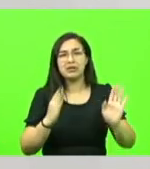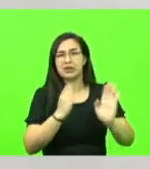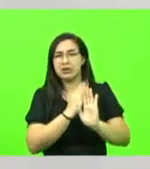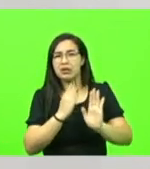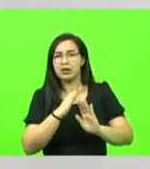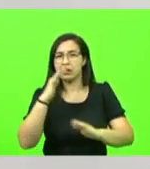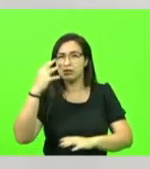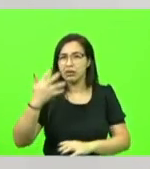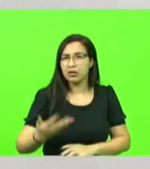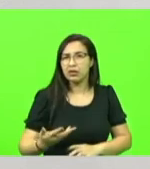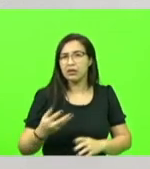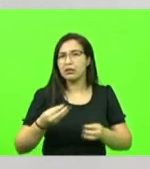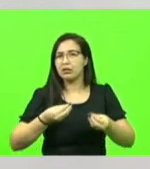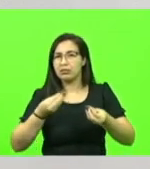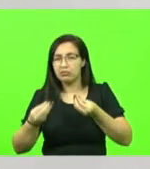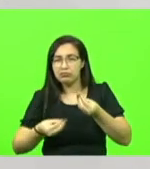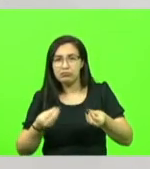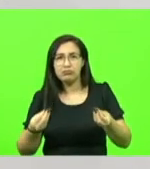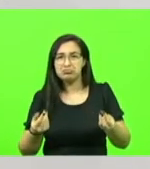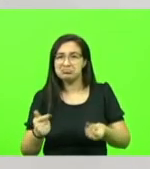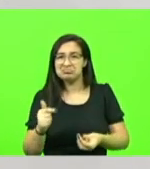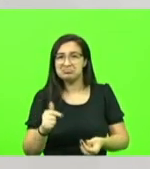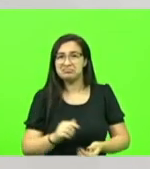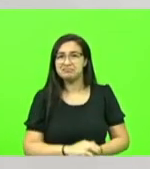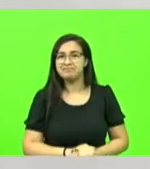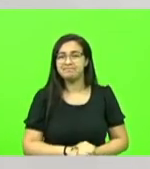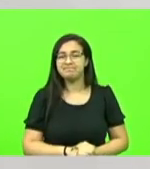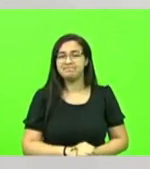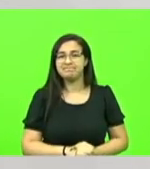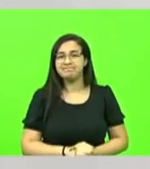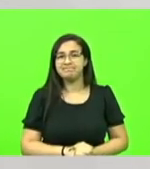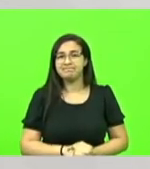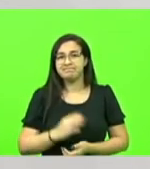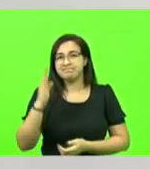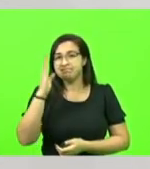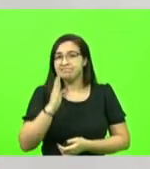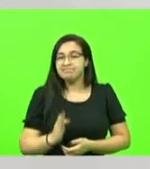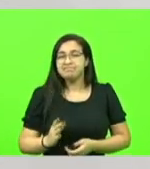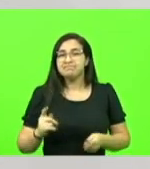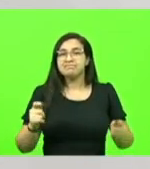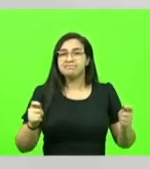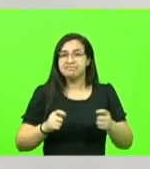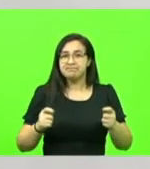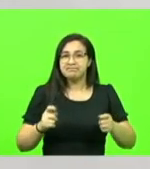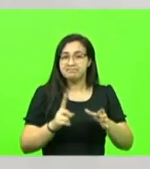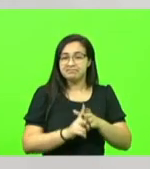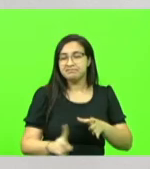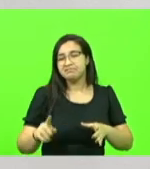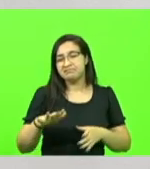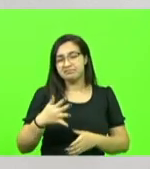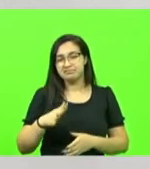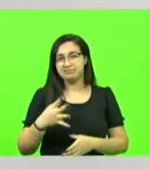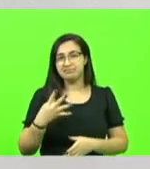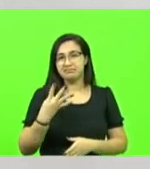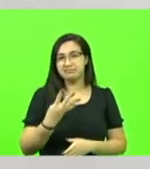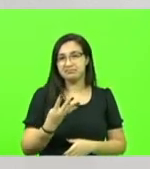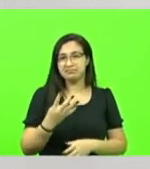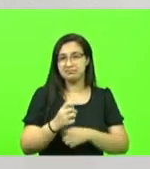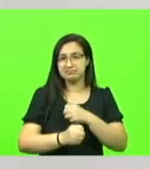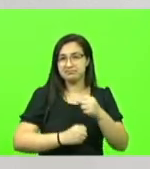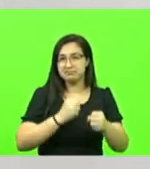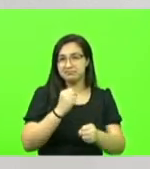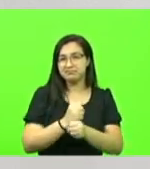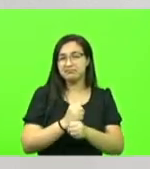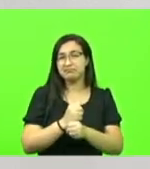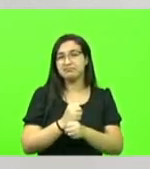de política pública, nada. Com isso, o Brasil conseguiu sair de mais ou menos 4 anos em média de estudo que tinha cada brasileiro